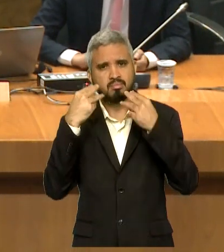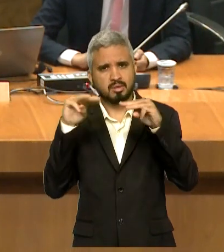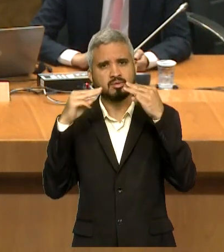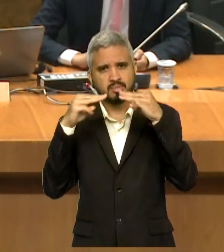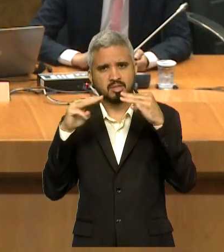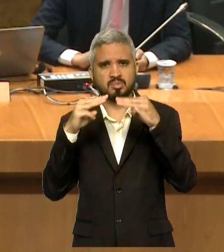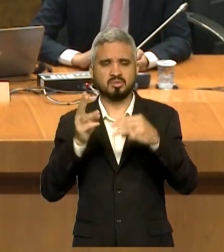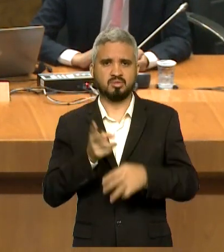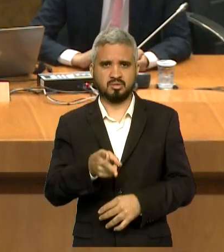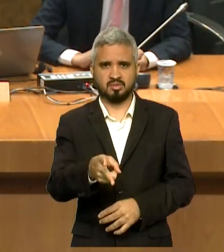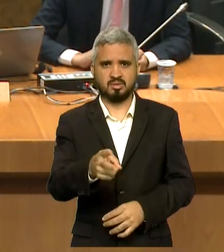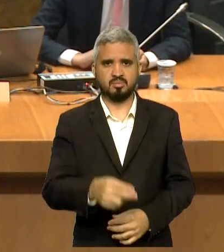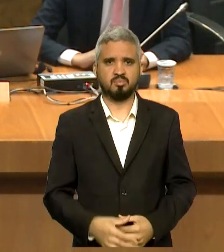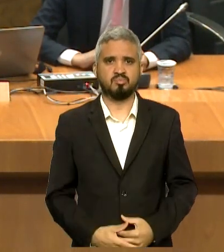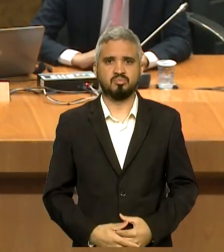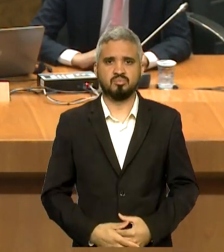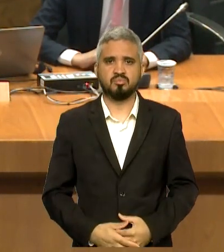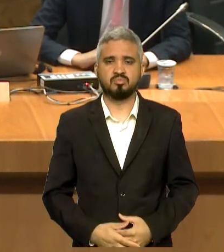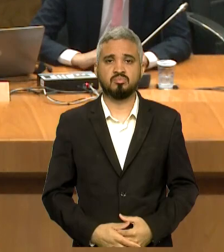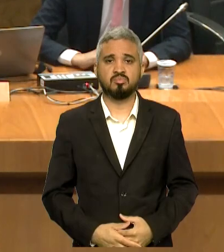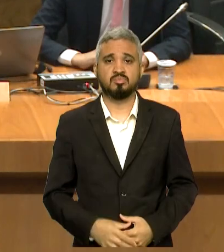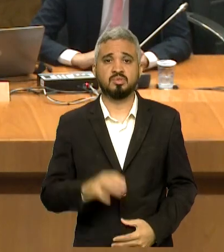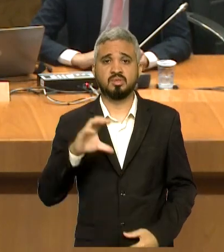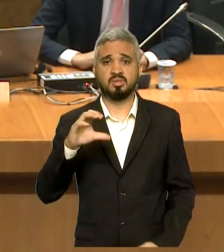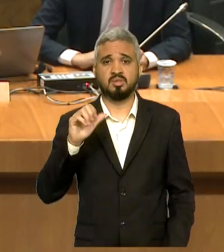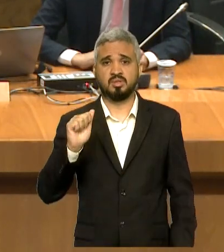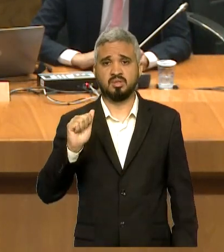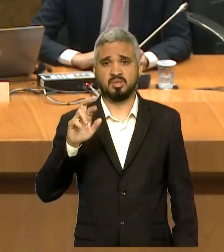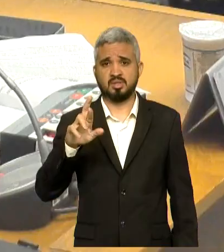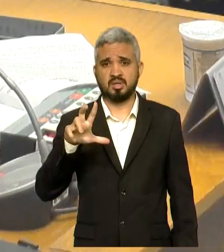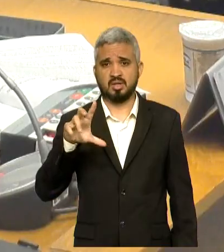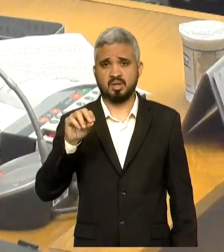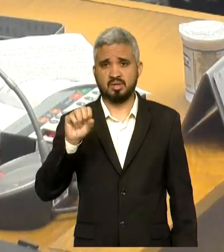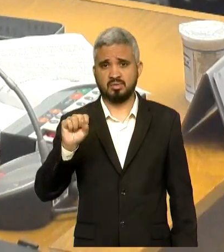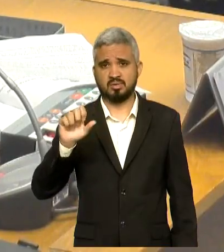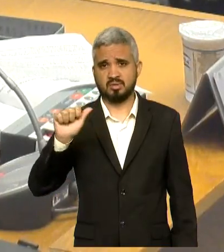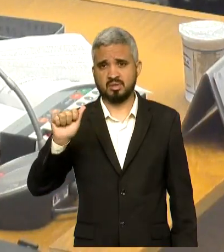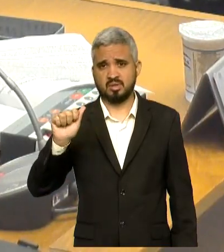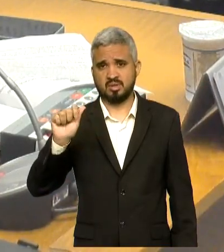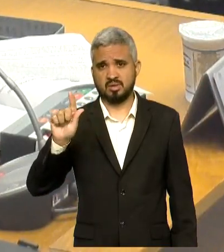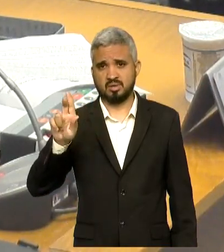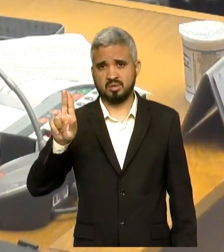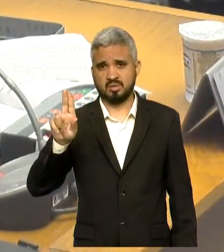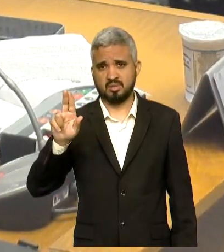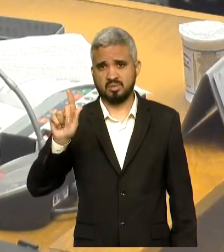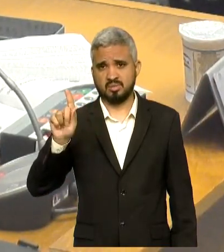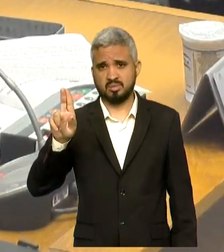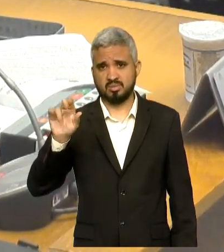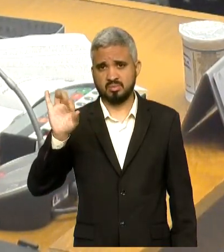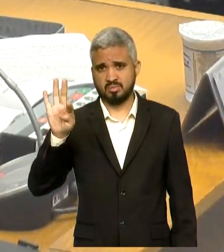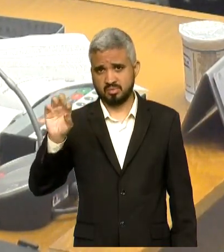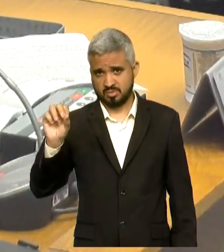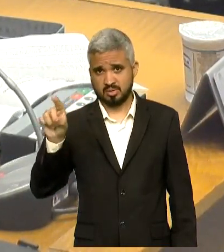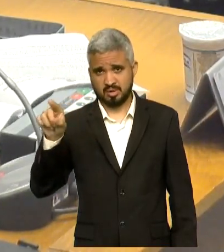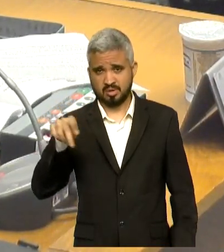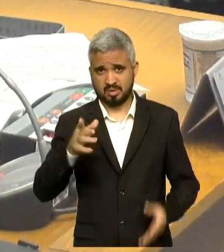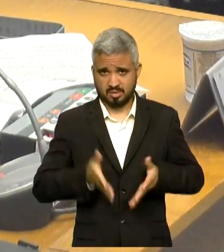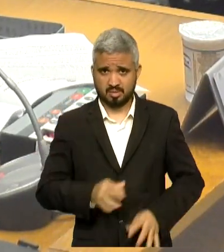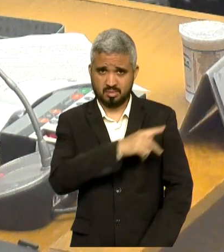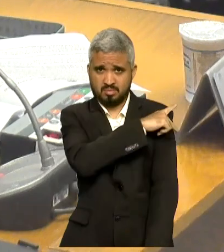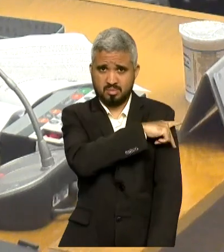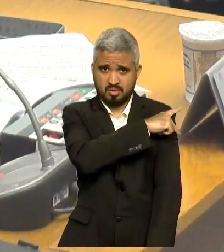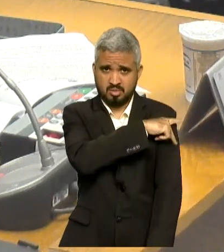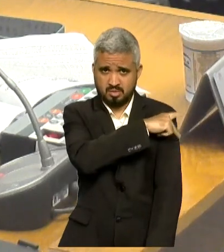obrigado pela deferência. E Carlos Augusto Soares, presidente, serviu comigo no Exército, ele é piauiense também, estudou na escola técnica, antiga